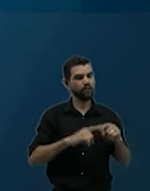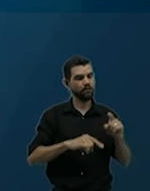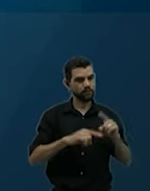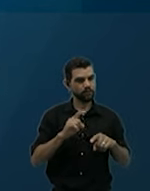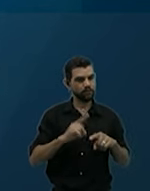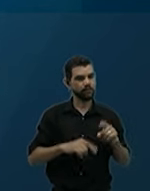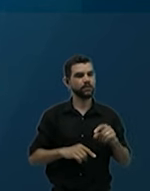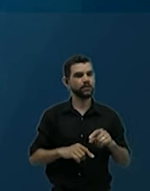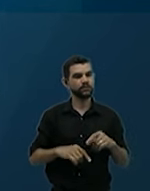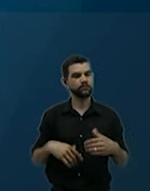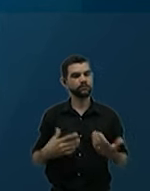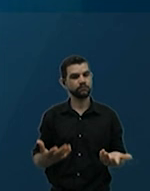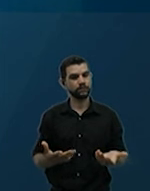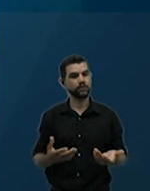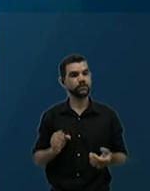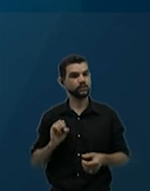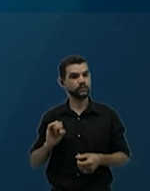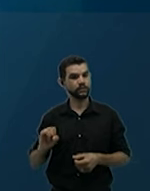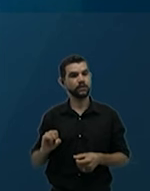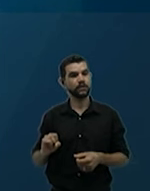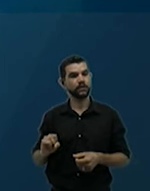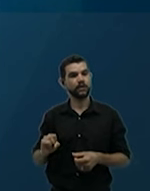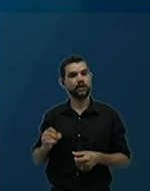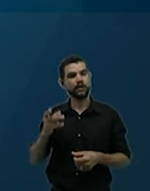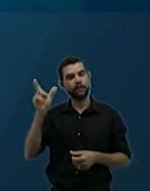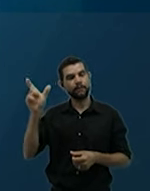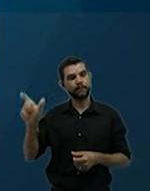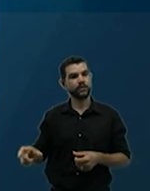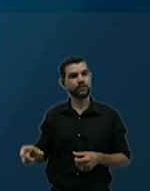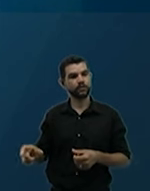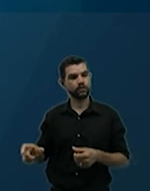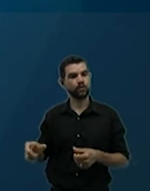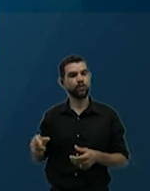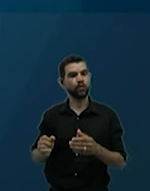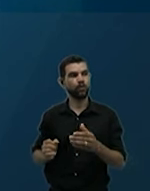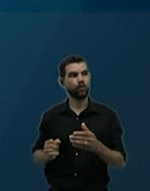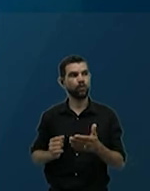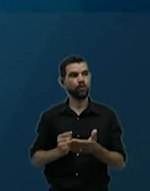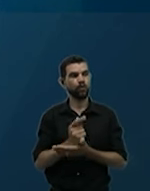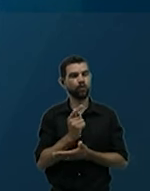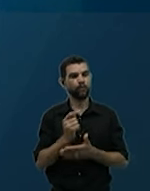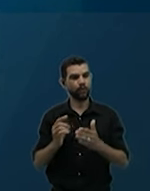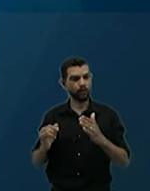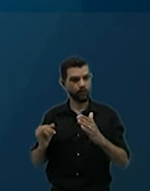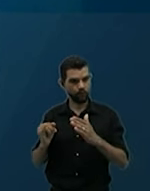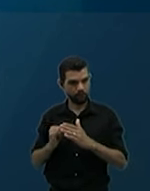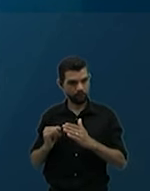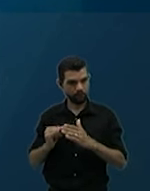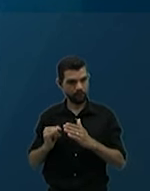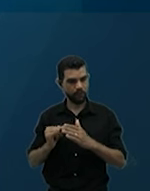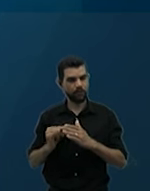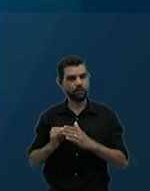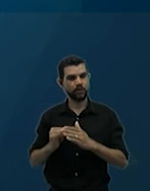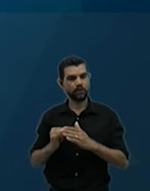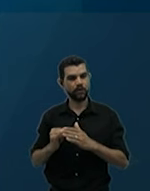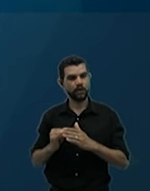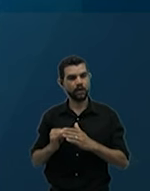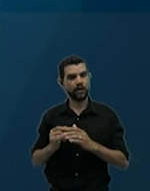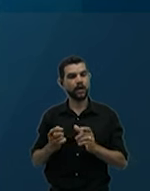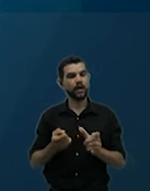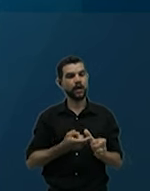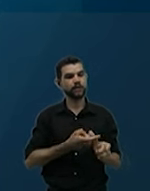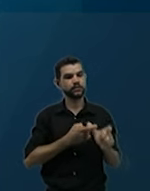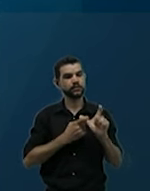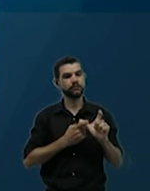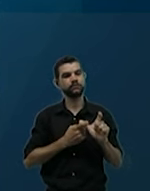a subrogação da dívida fiscal será pessoal, recaindo sobre a figura do